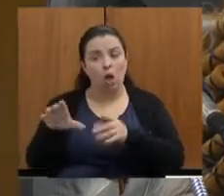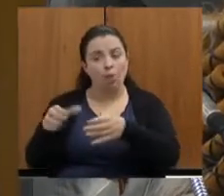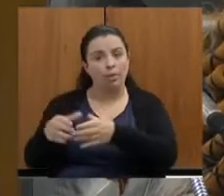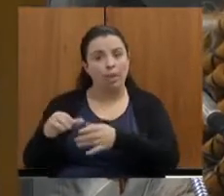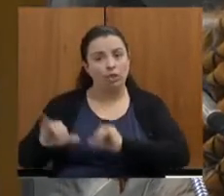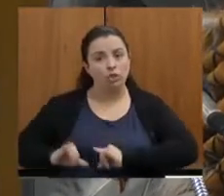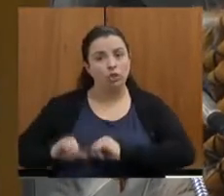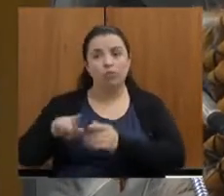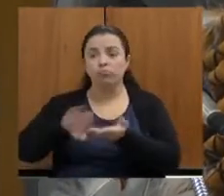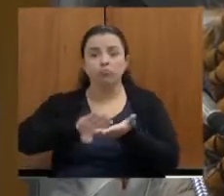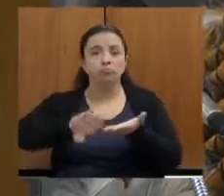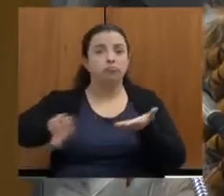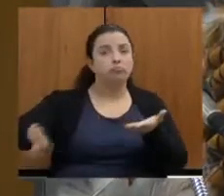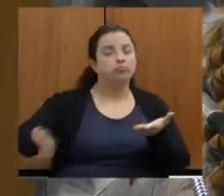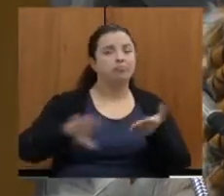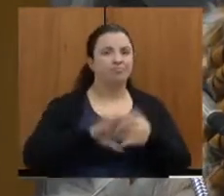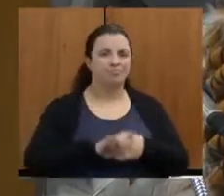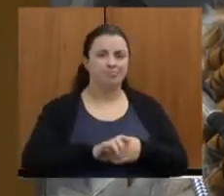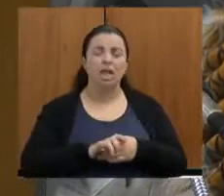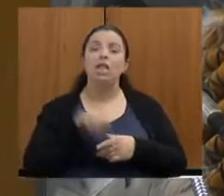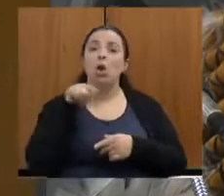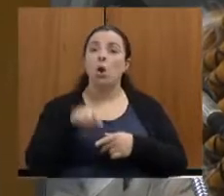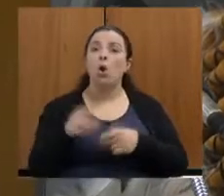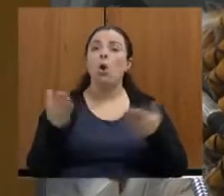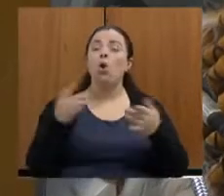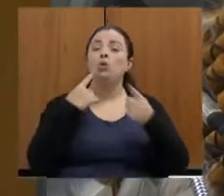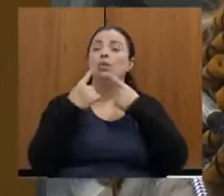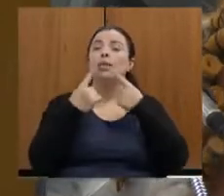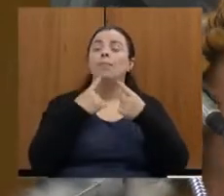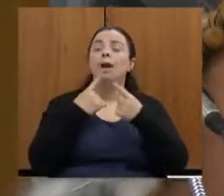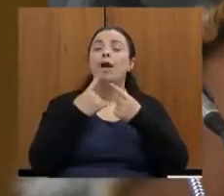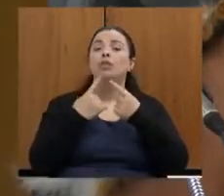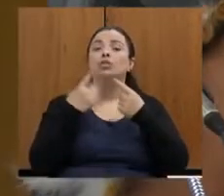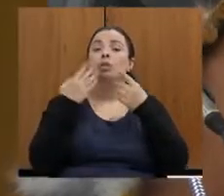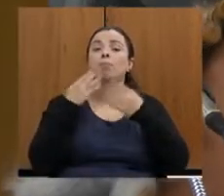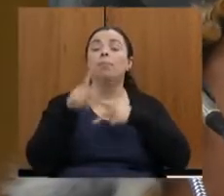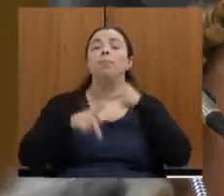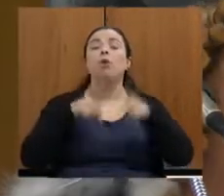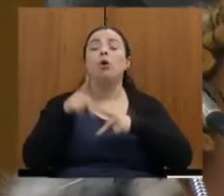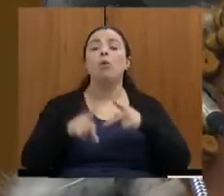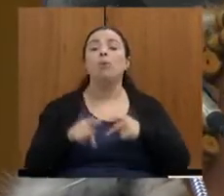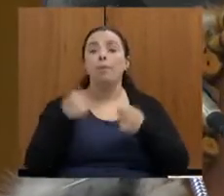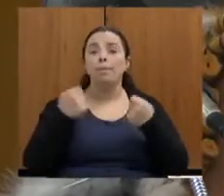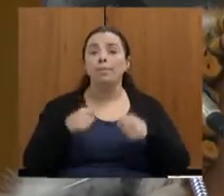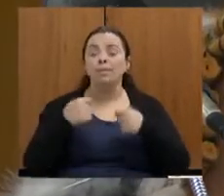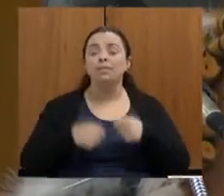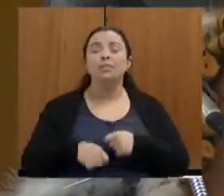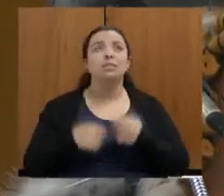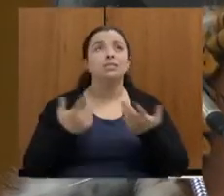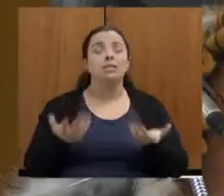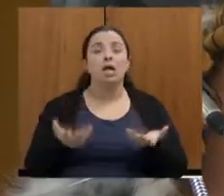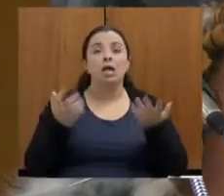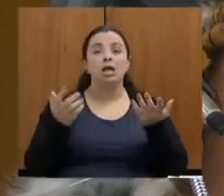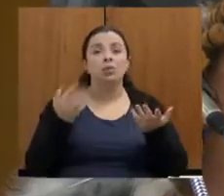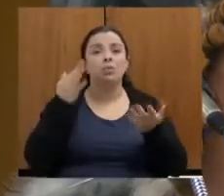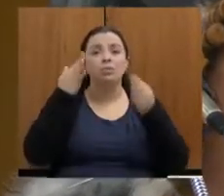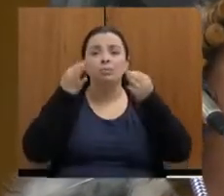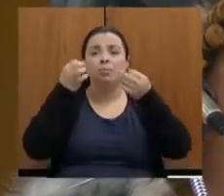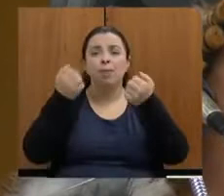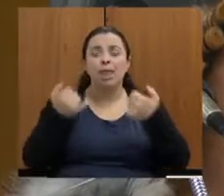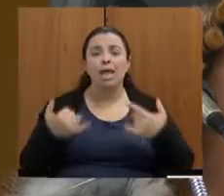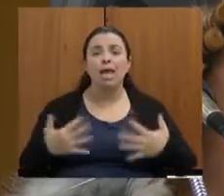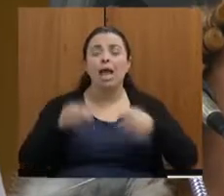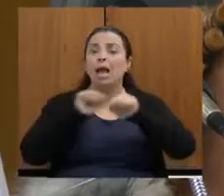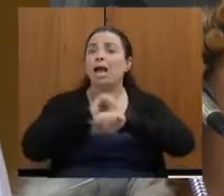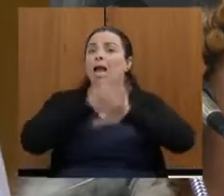esse debate Público aqui precisa né uma posição Clara em relação ao que tá acontecendo nesse momento no